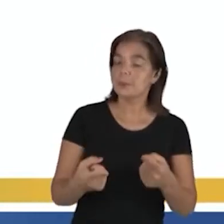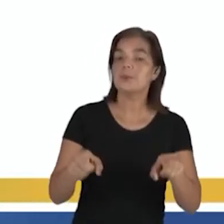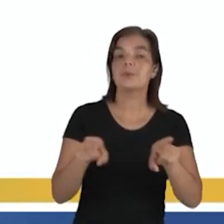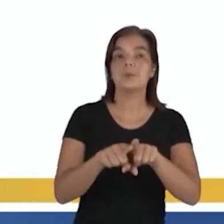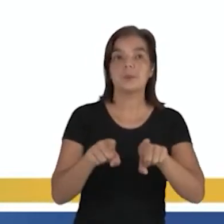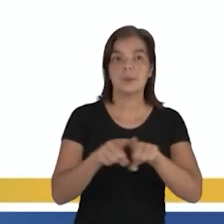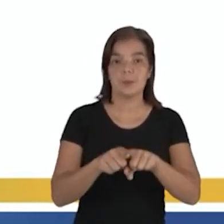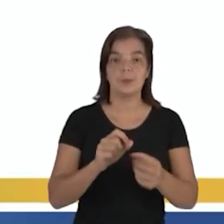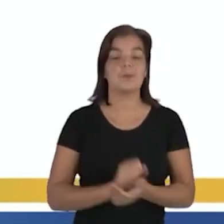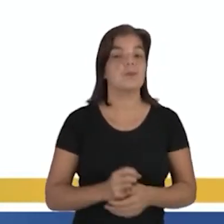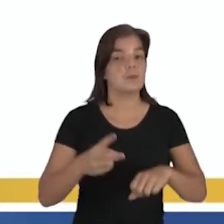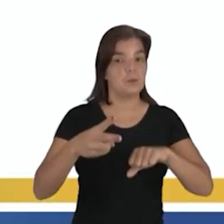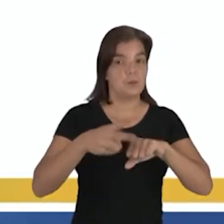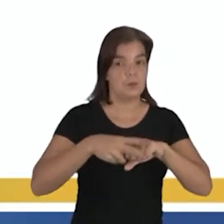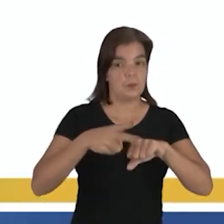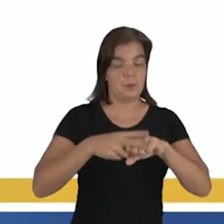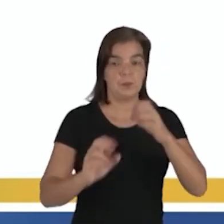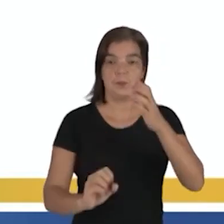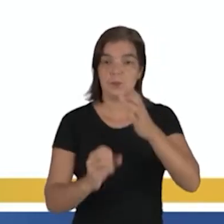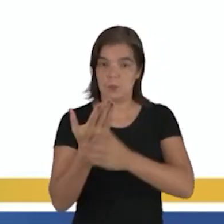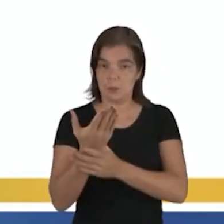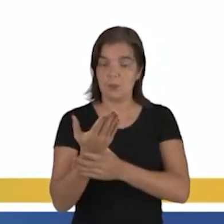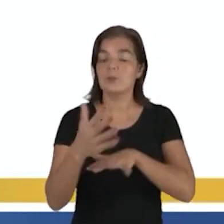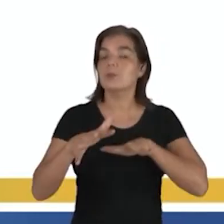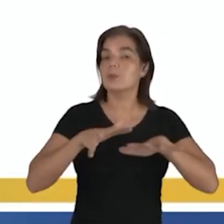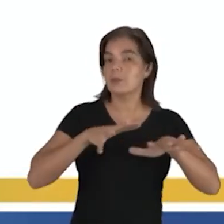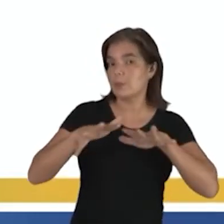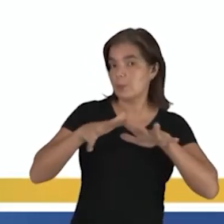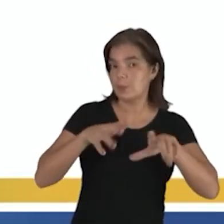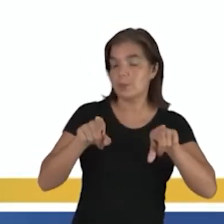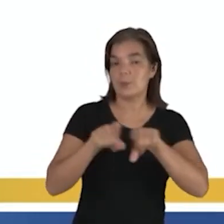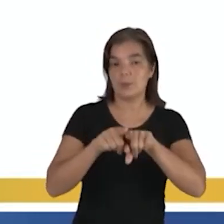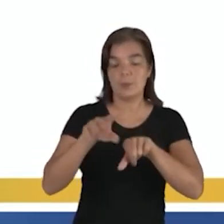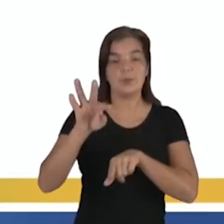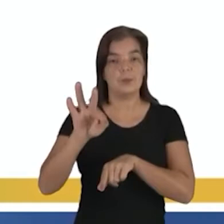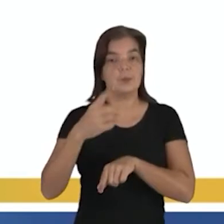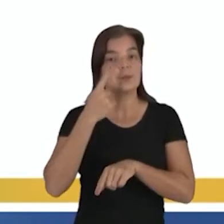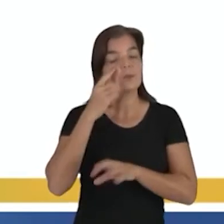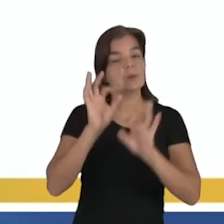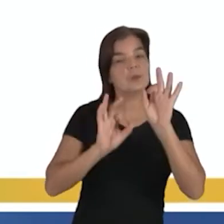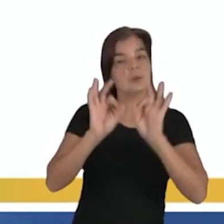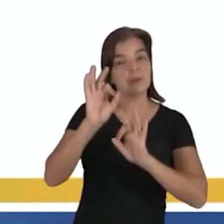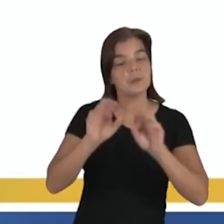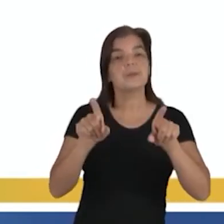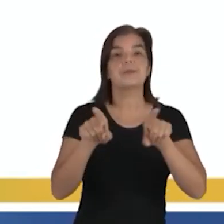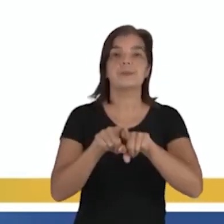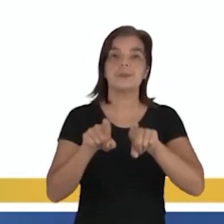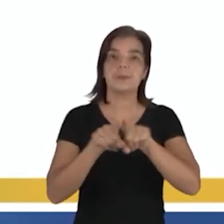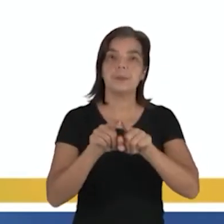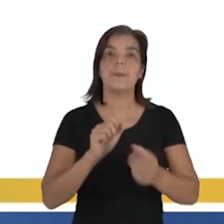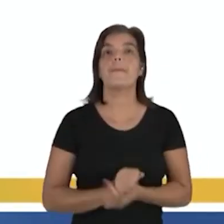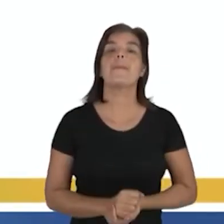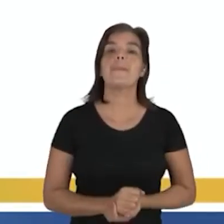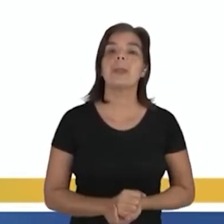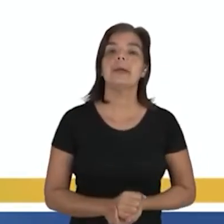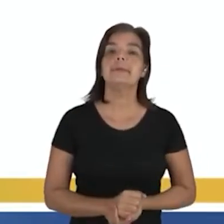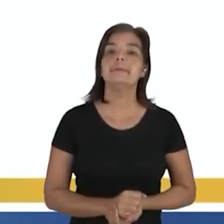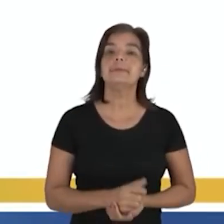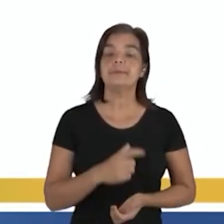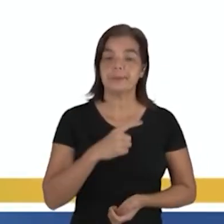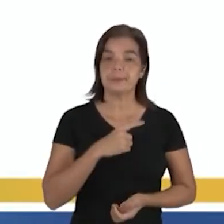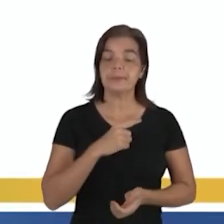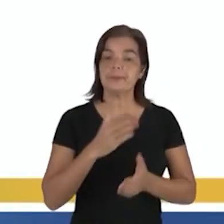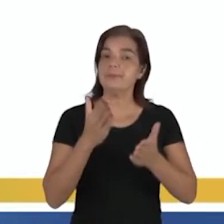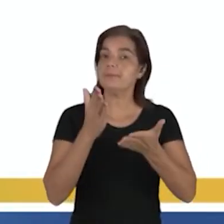que a transitividade verbal só ocorre com verbos de ação. Aí vejam no esquema que da transitividade verbal